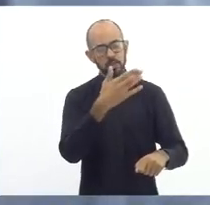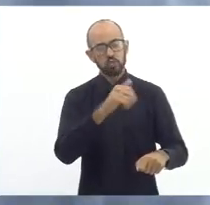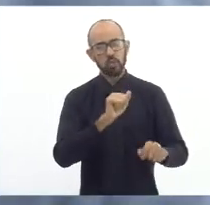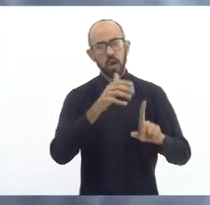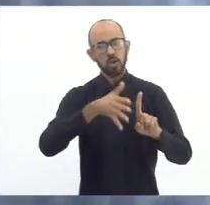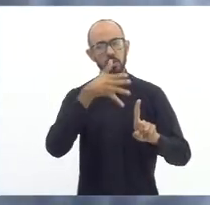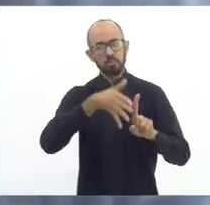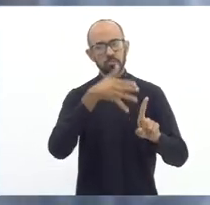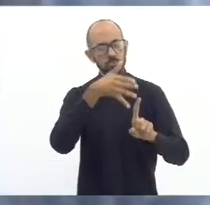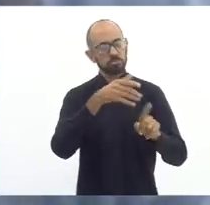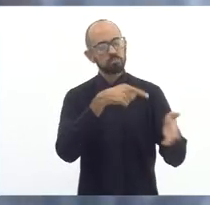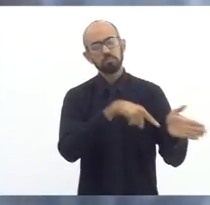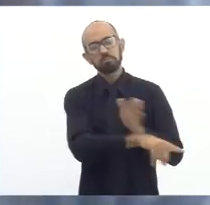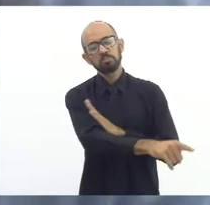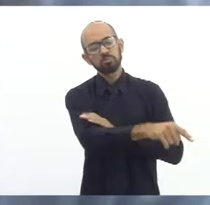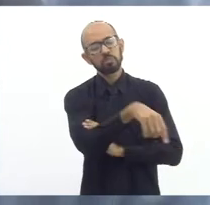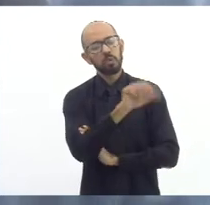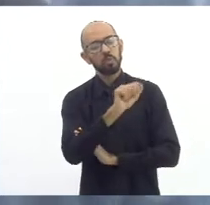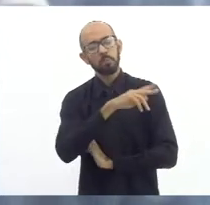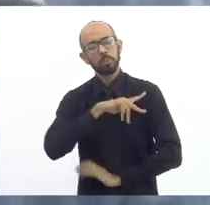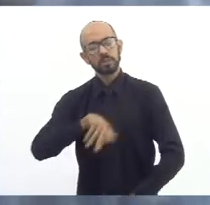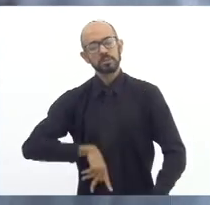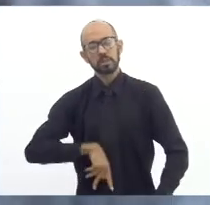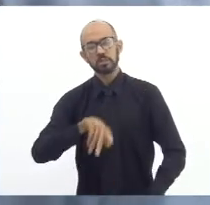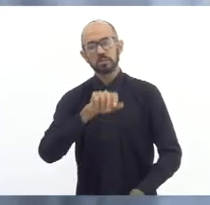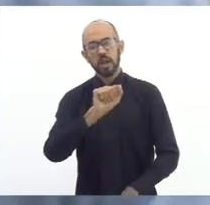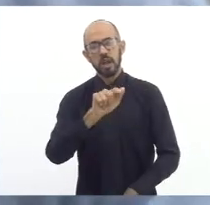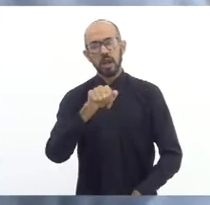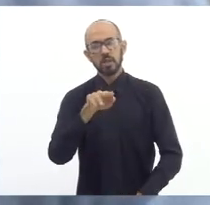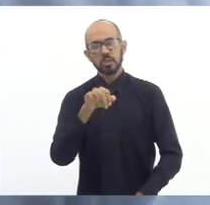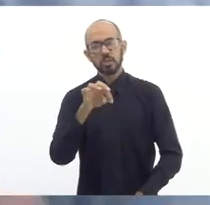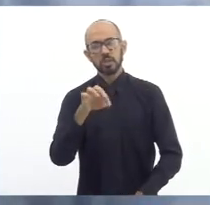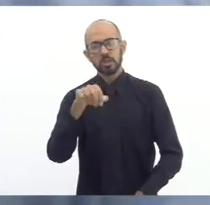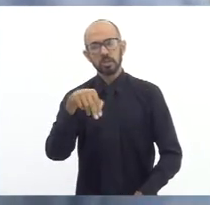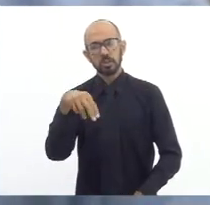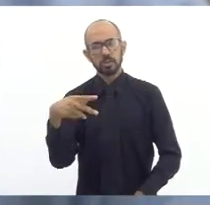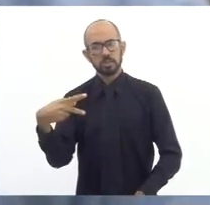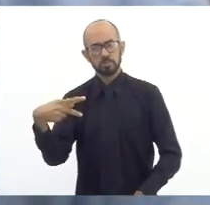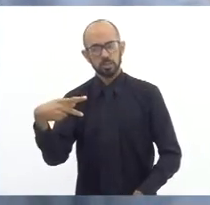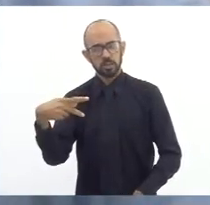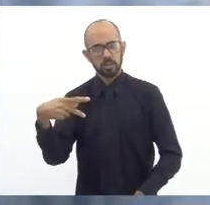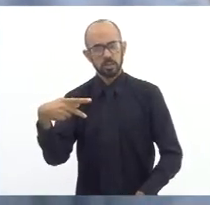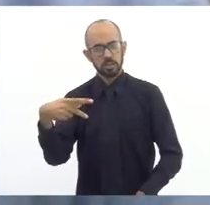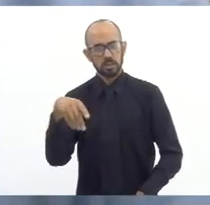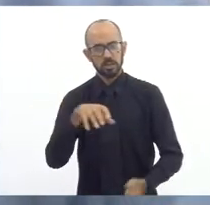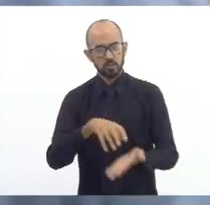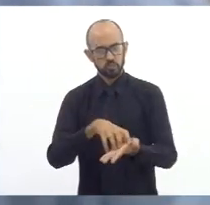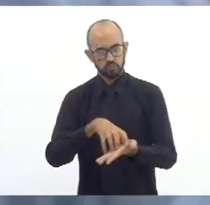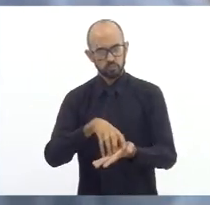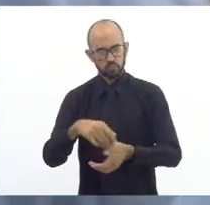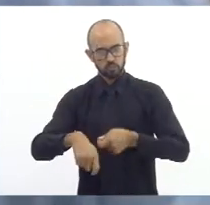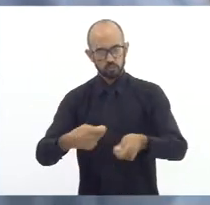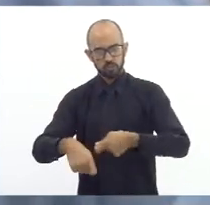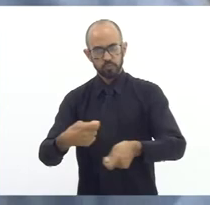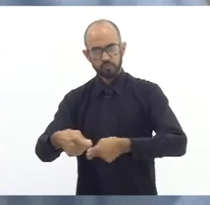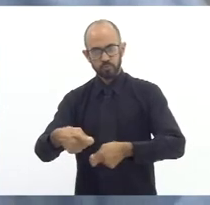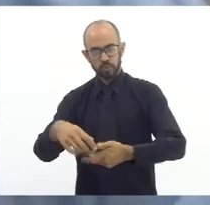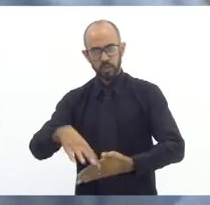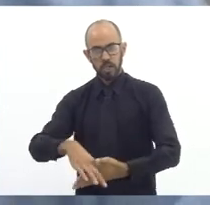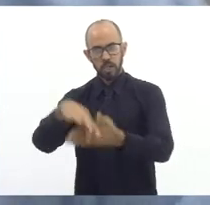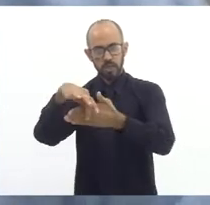Com a palavra, o presidente da AGTransp também, que é quem comanda